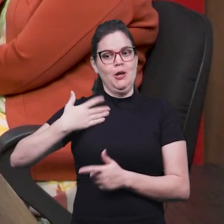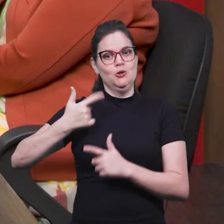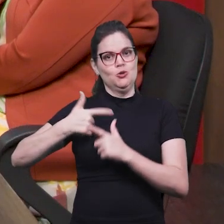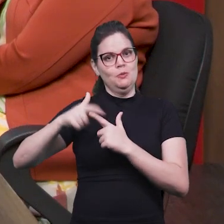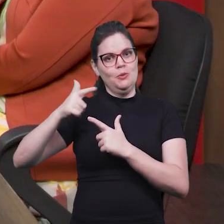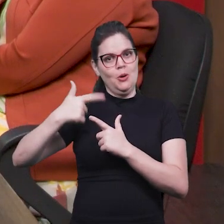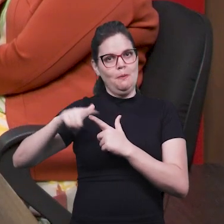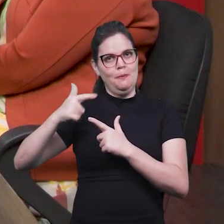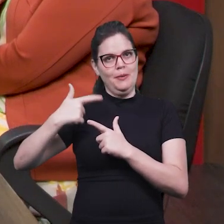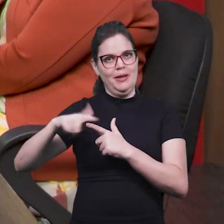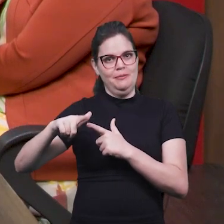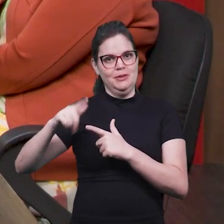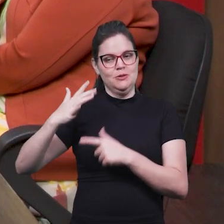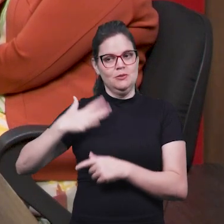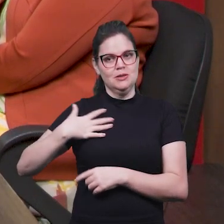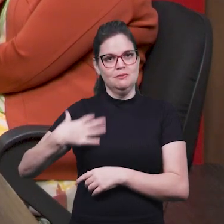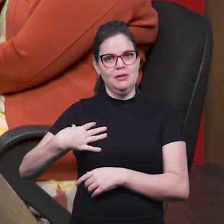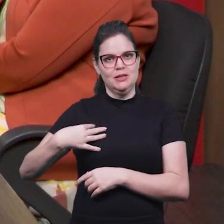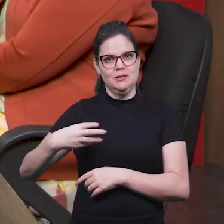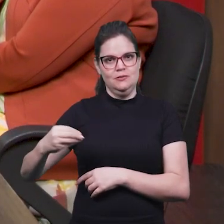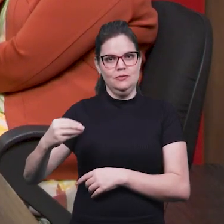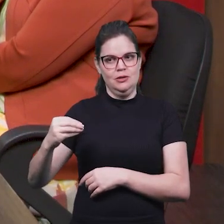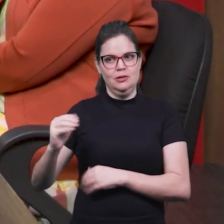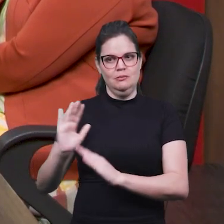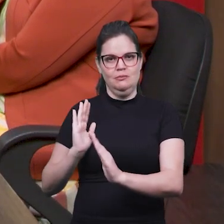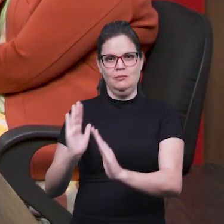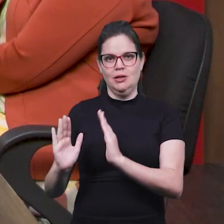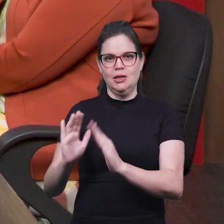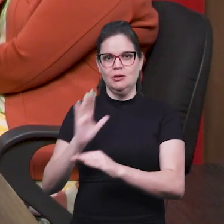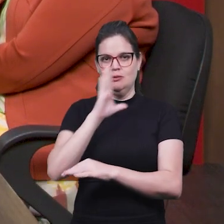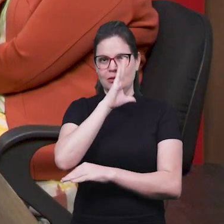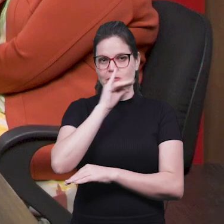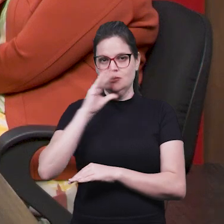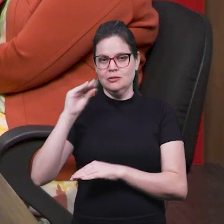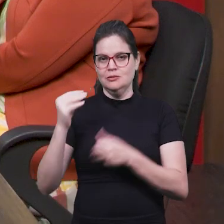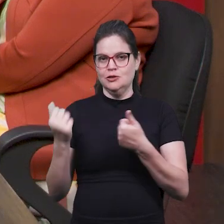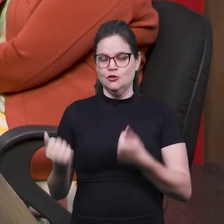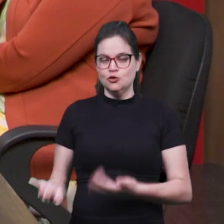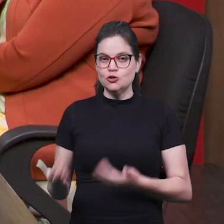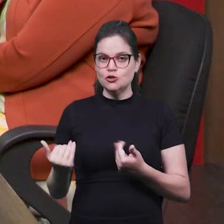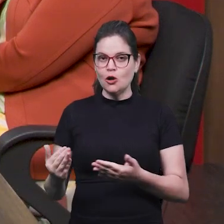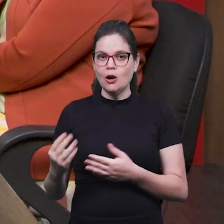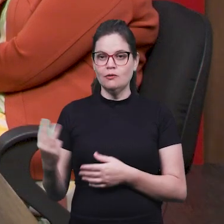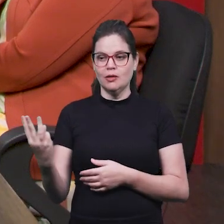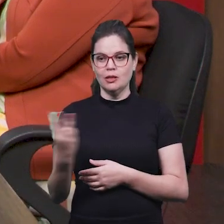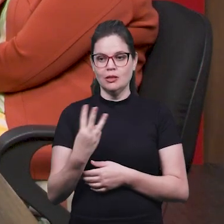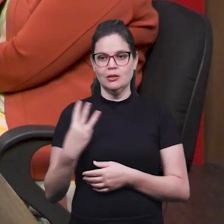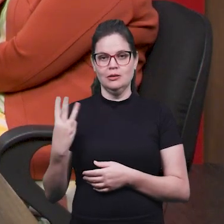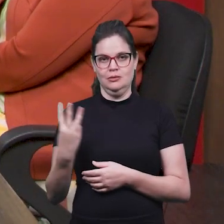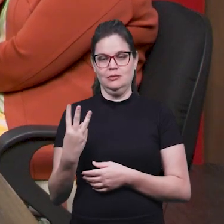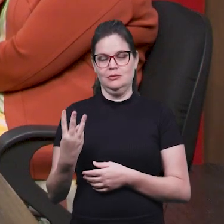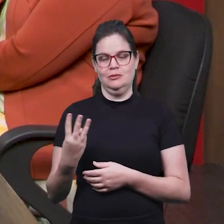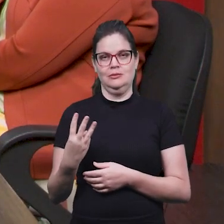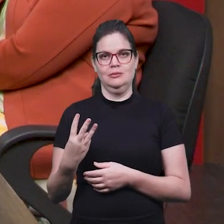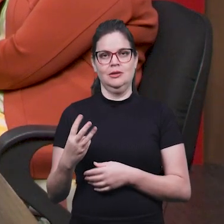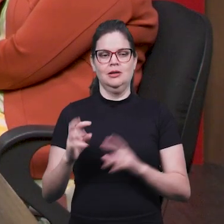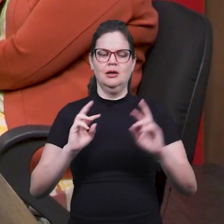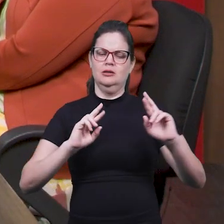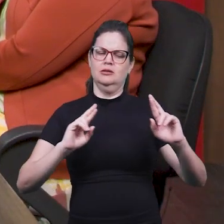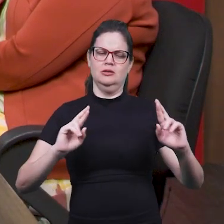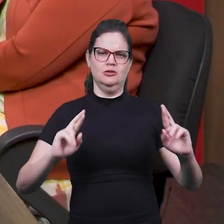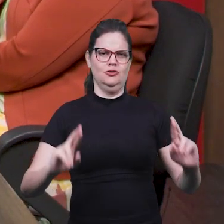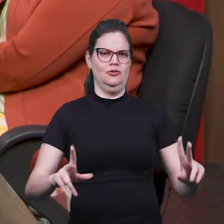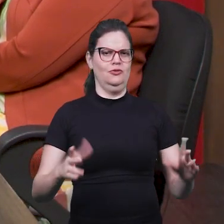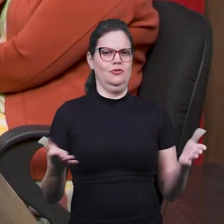minhas filhas na adolescência delas, infância e adolescência, é diferente de